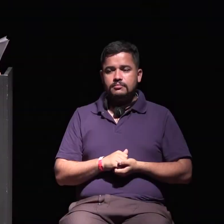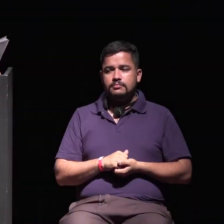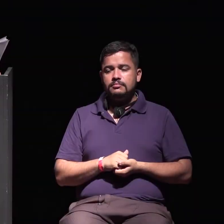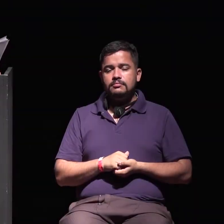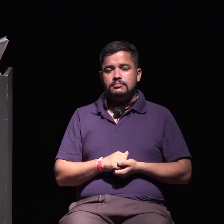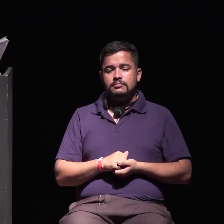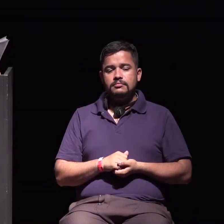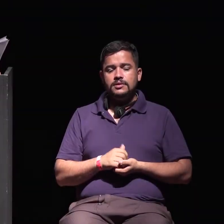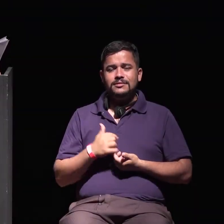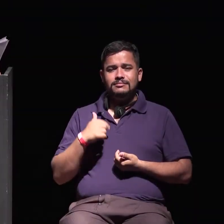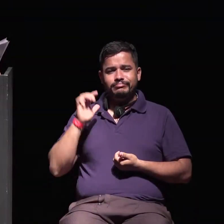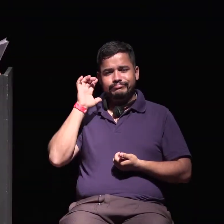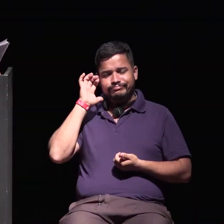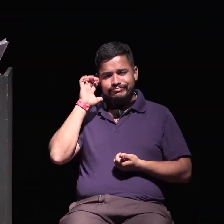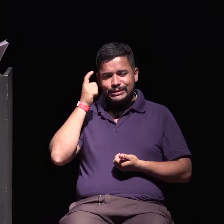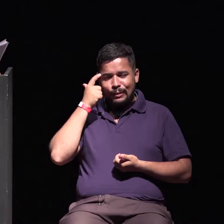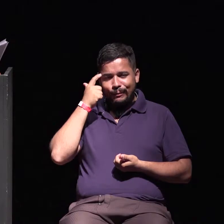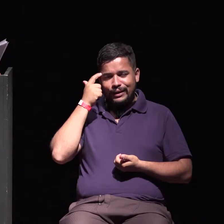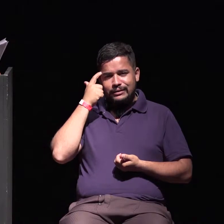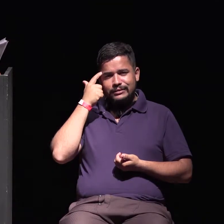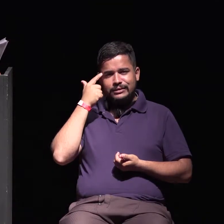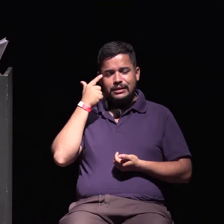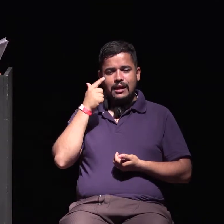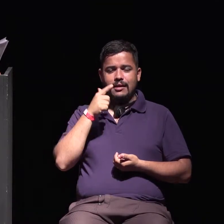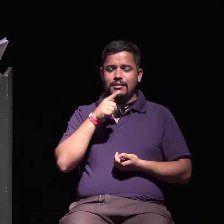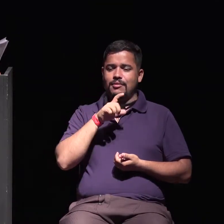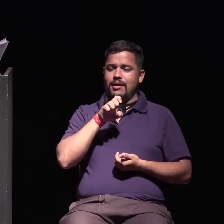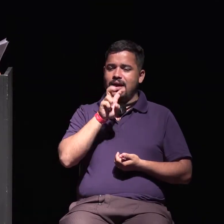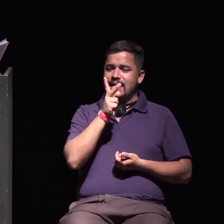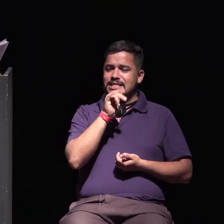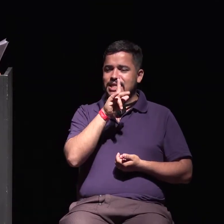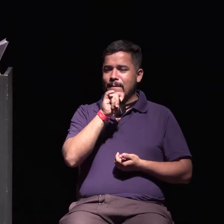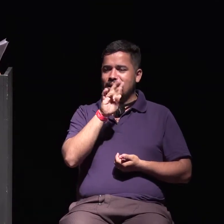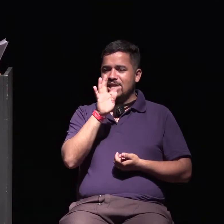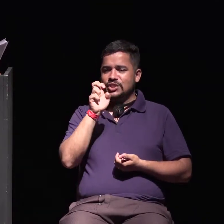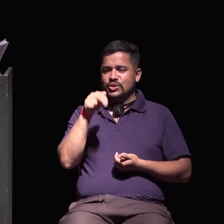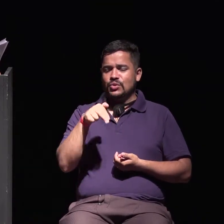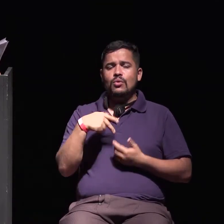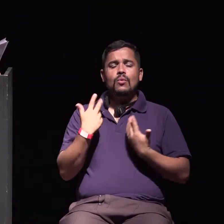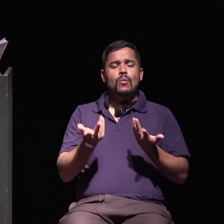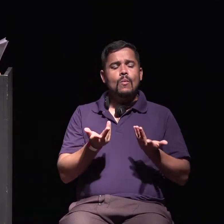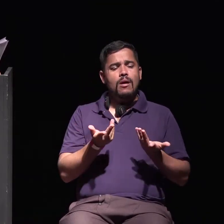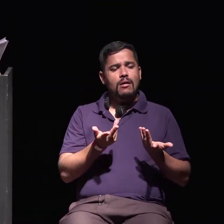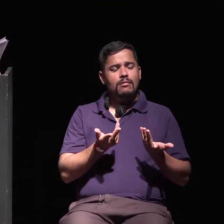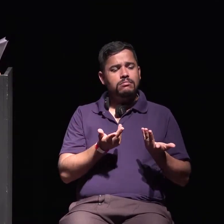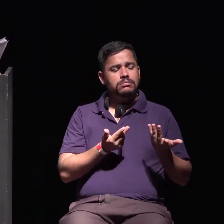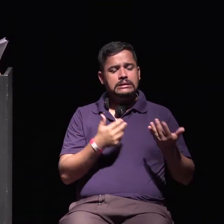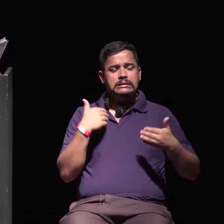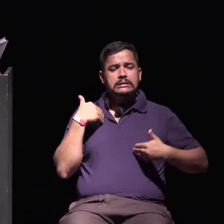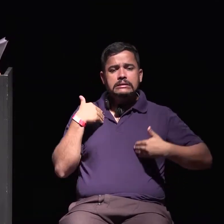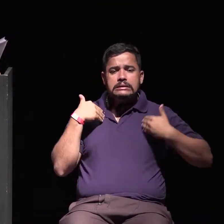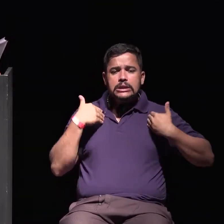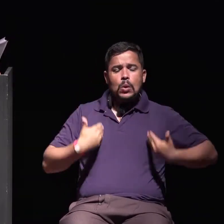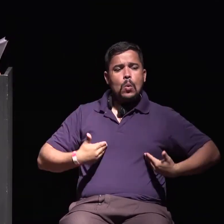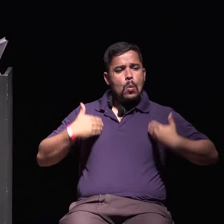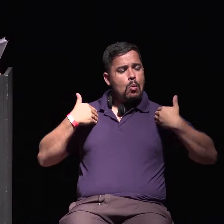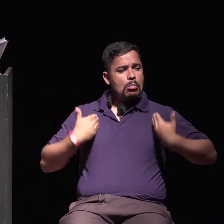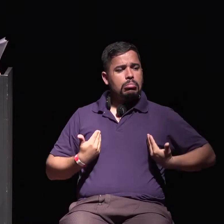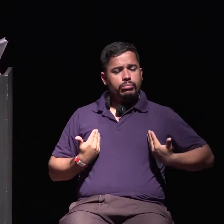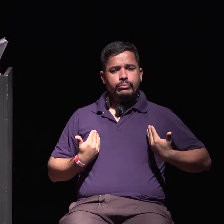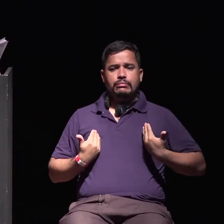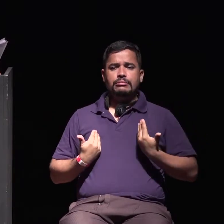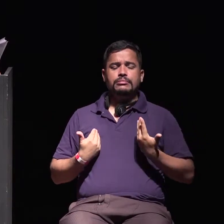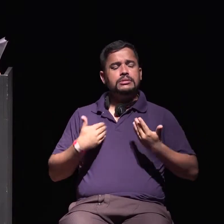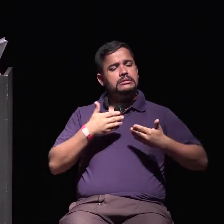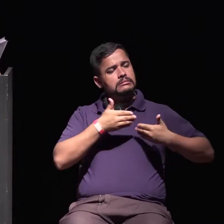Para dizer que eu fiquei pensando muito ao longo de Exhibition qual era o material da dança, qual era esse corpo da dança, né? E ao longo